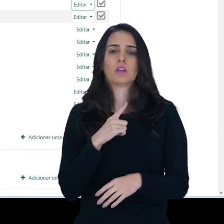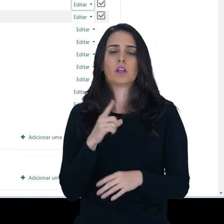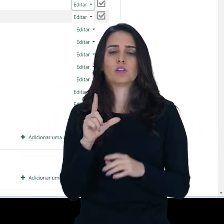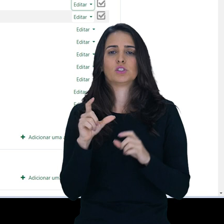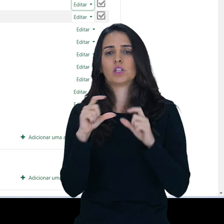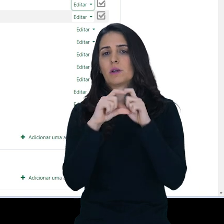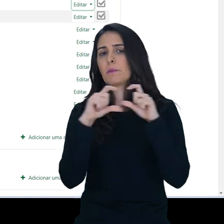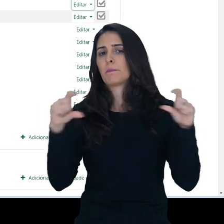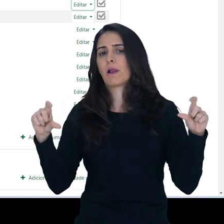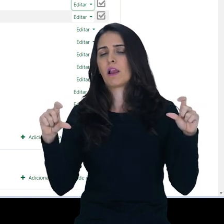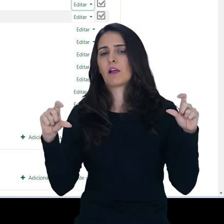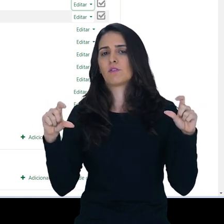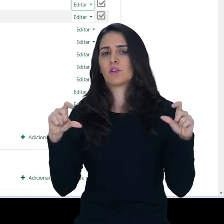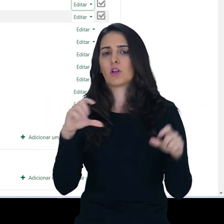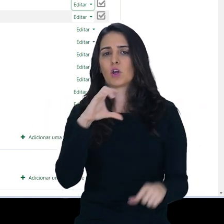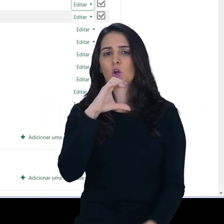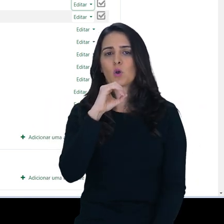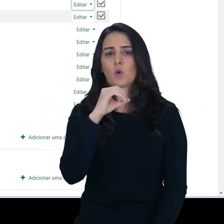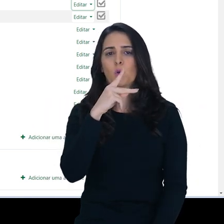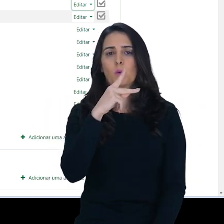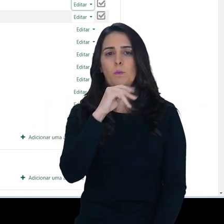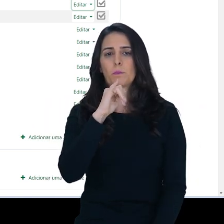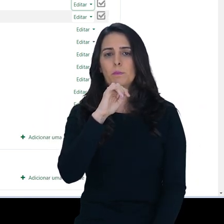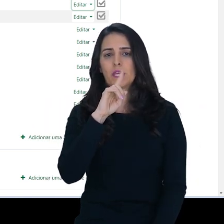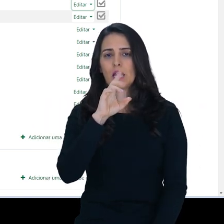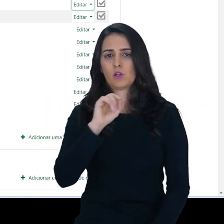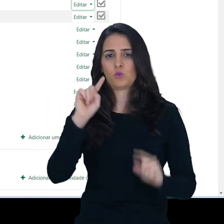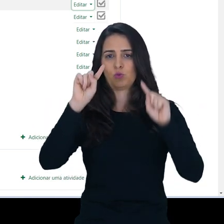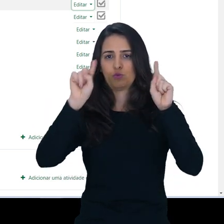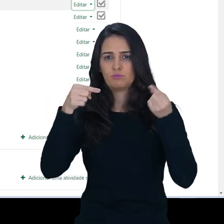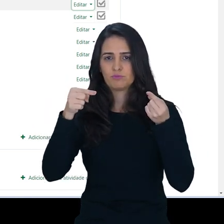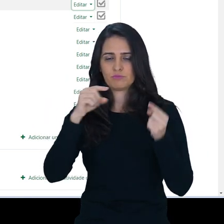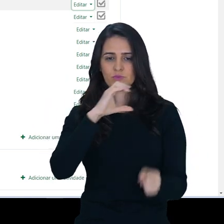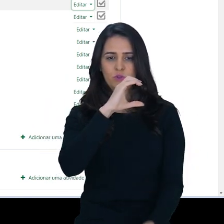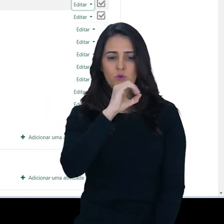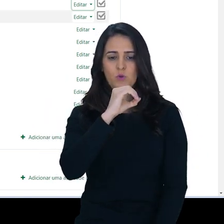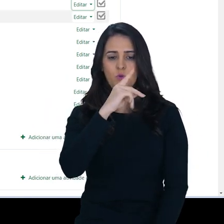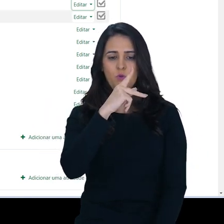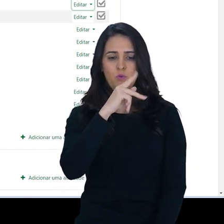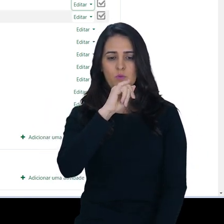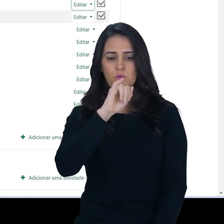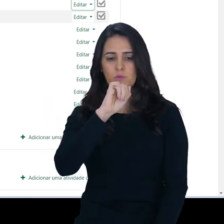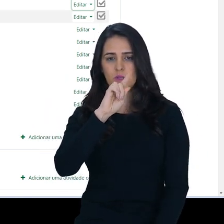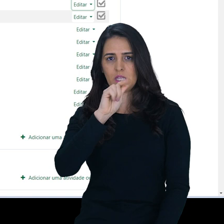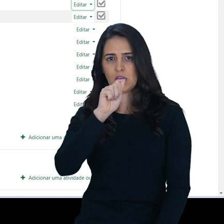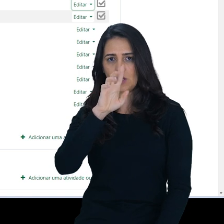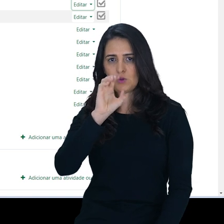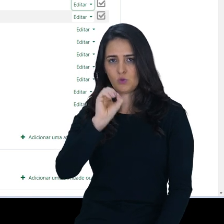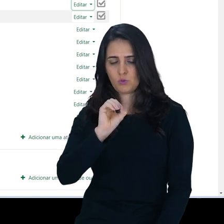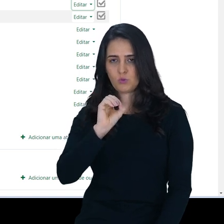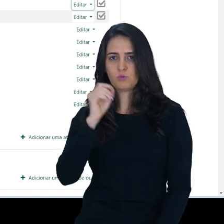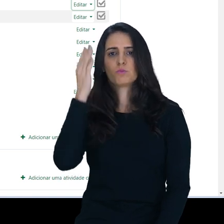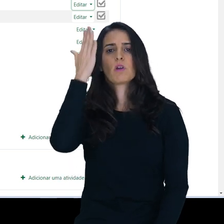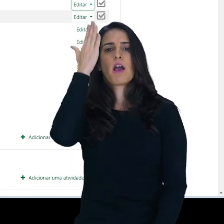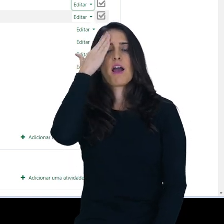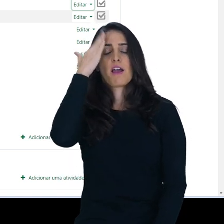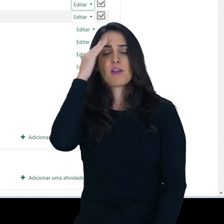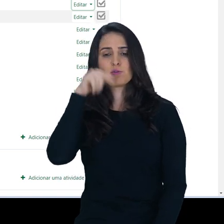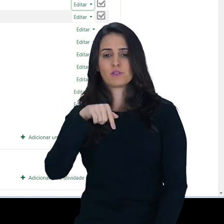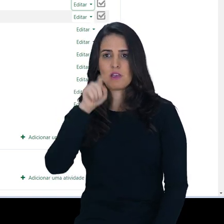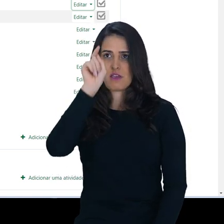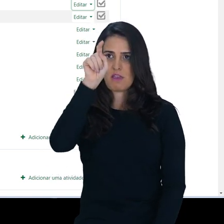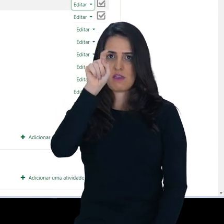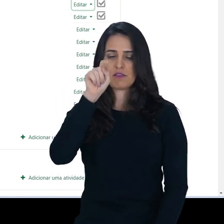termo aqui copiado entre parênteses, isso é muito útil para que eu consiga identificar qual que eu estou